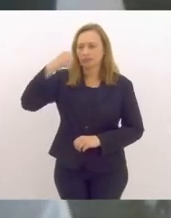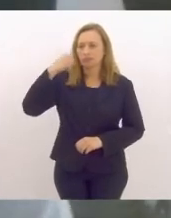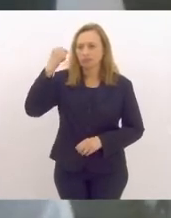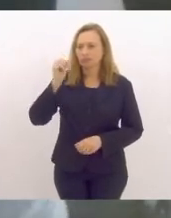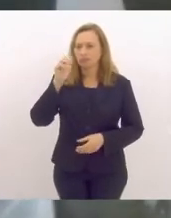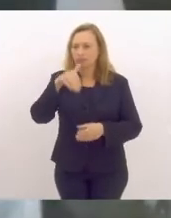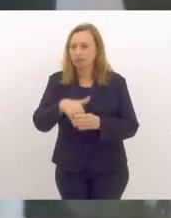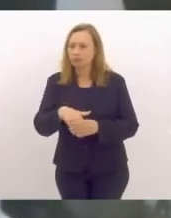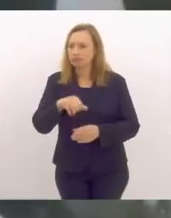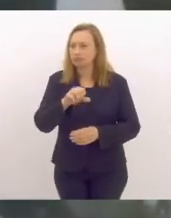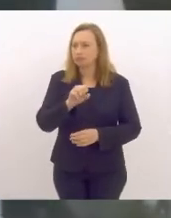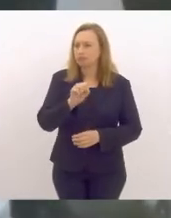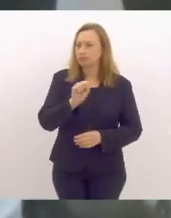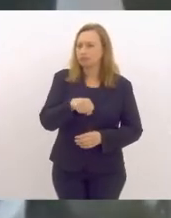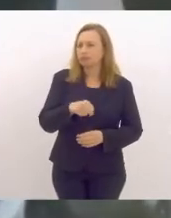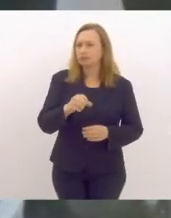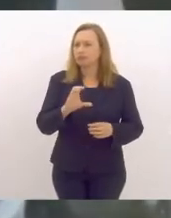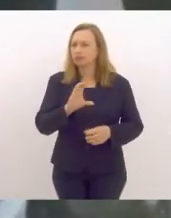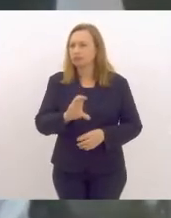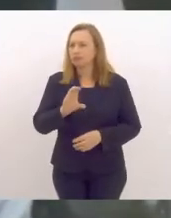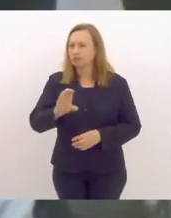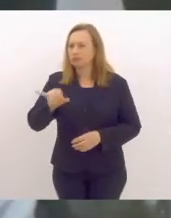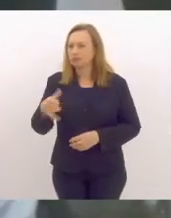com a CCJ.